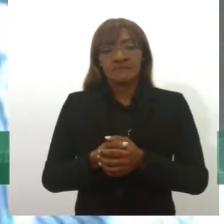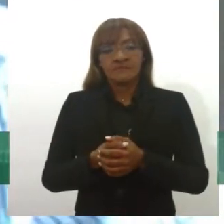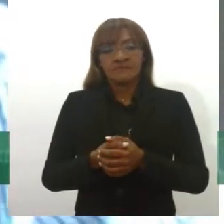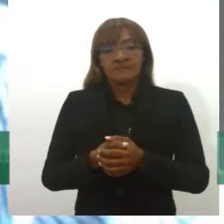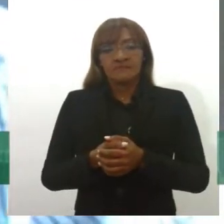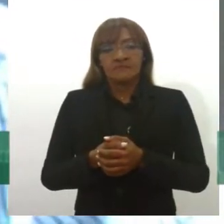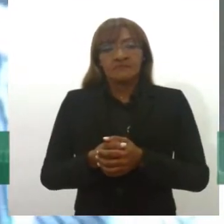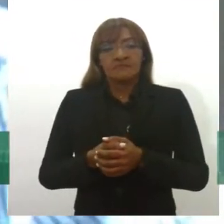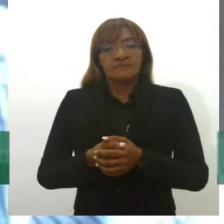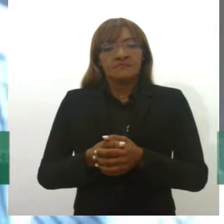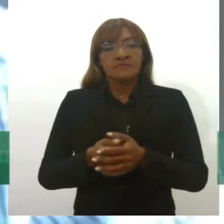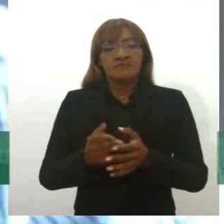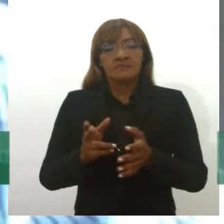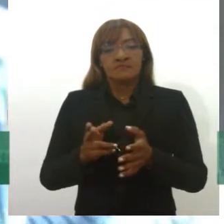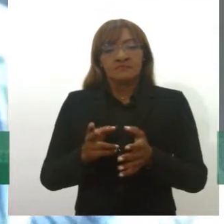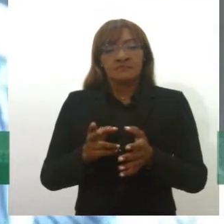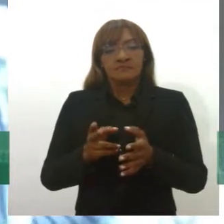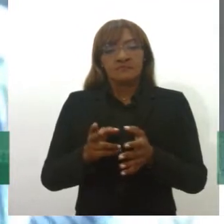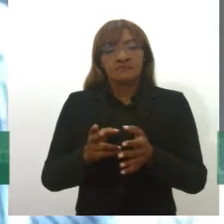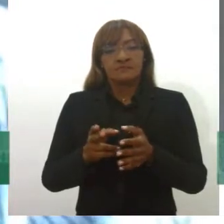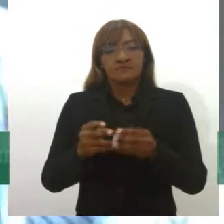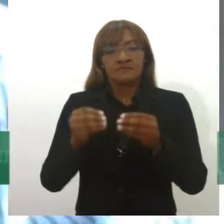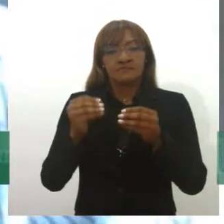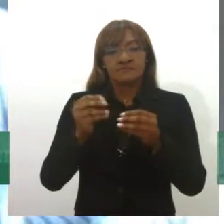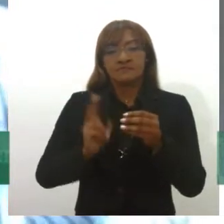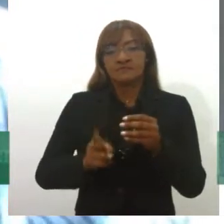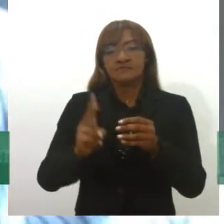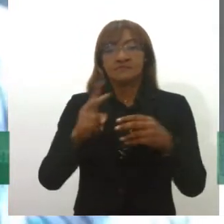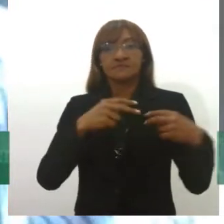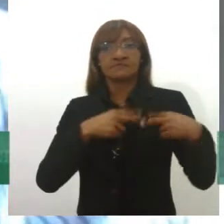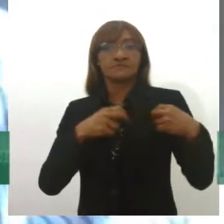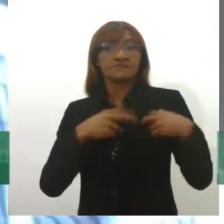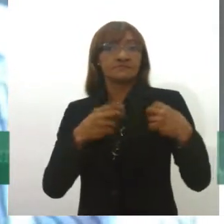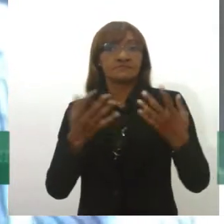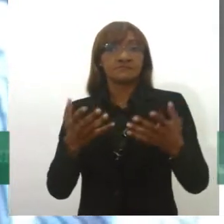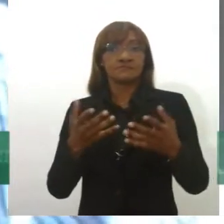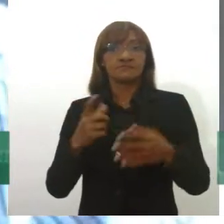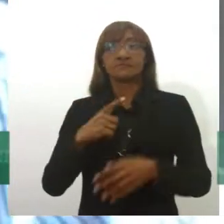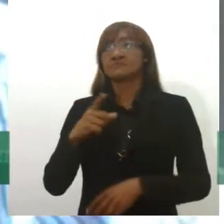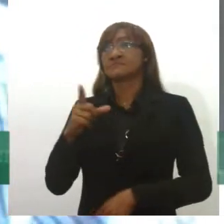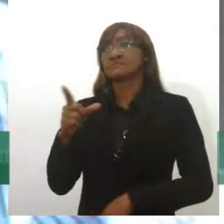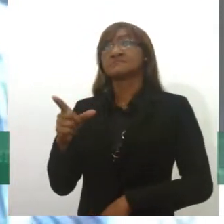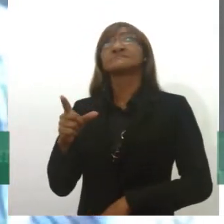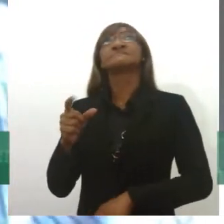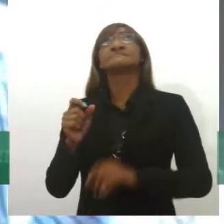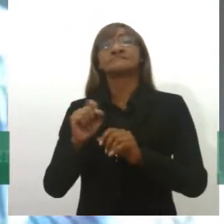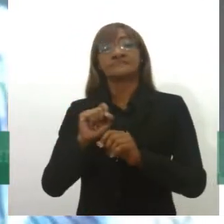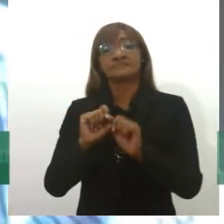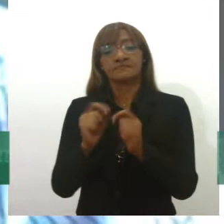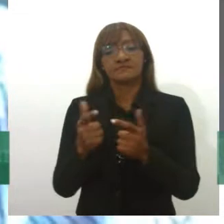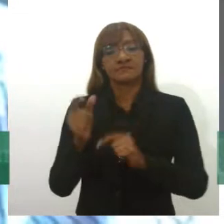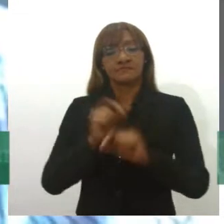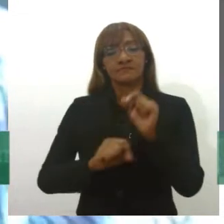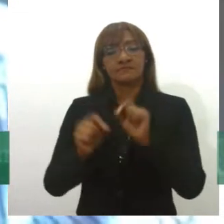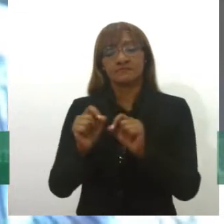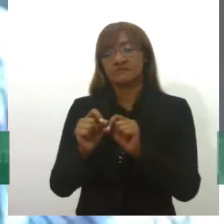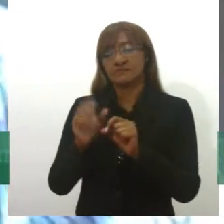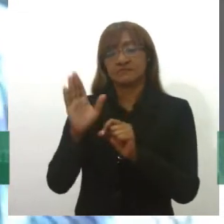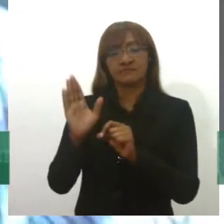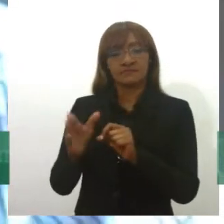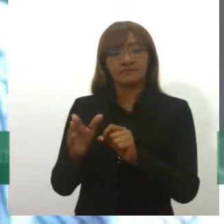estão ocorrendo basicamente pela política de preço que a Petrobras está praticando, né? Que acompanha a variação do